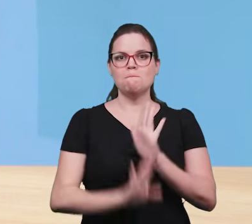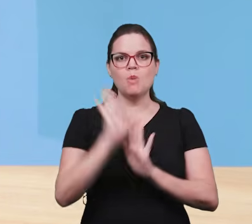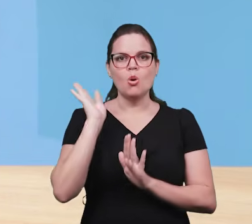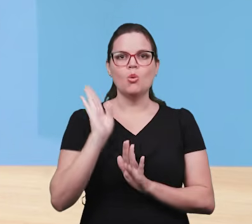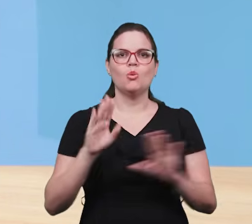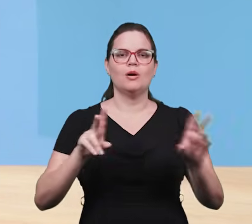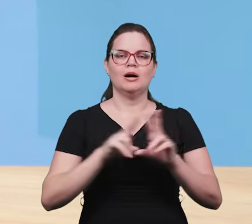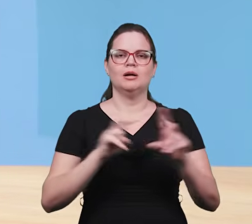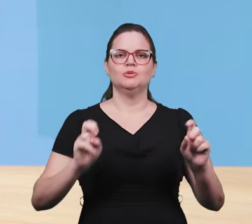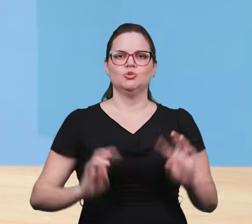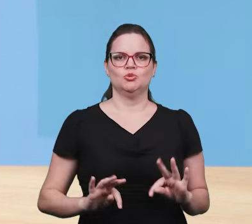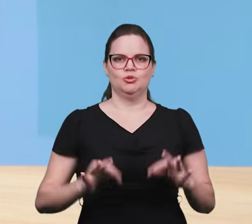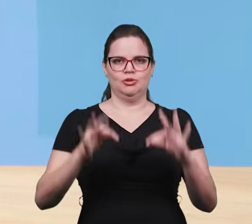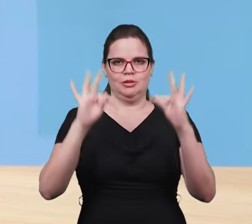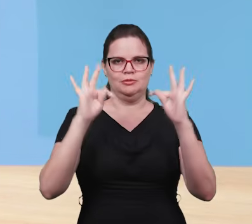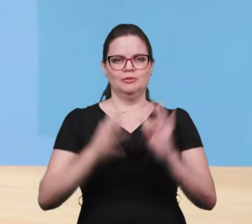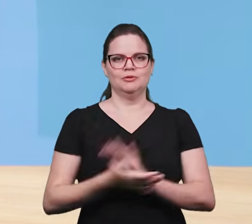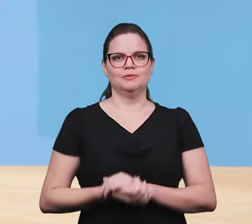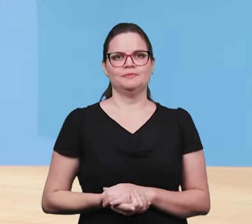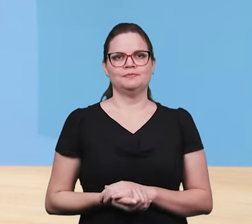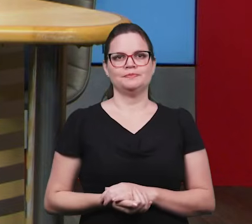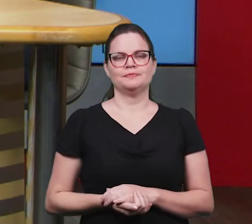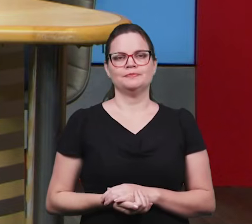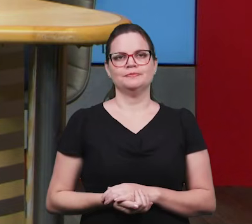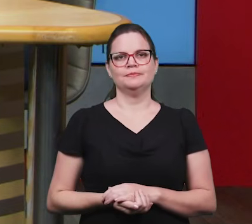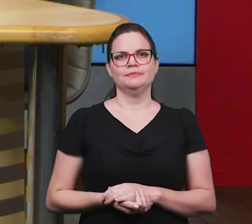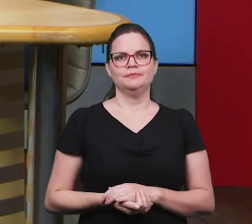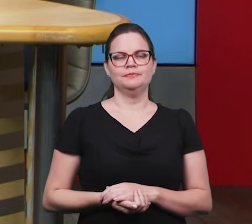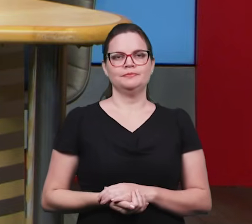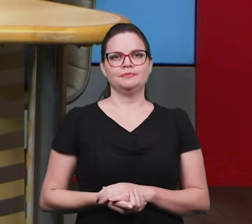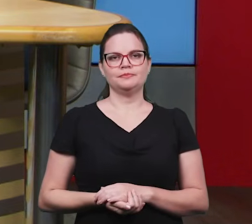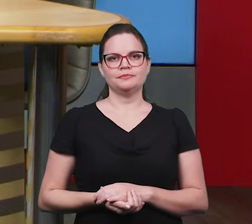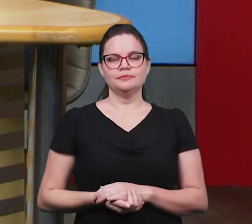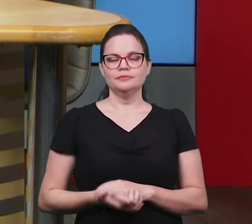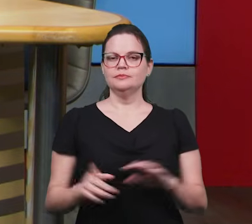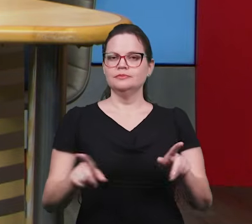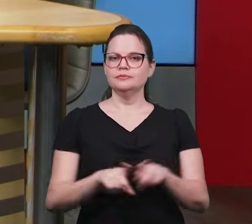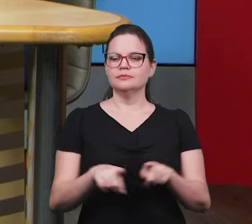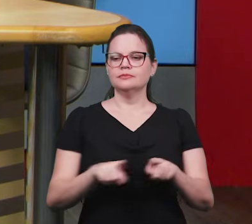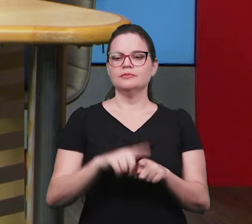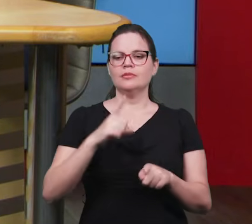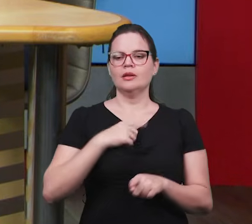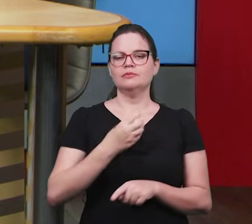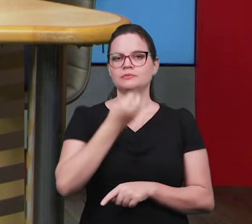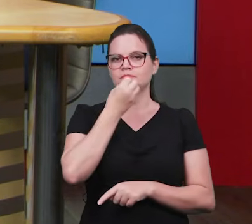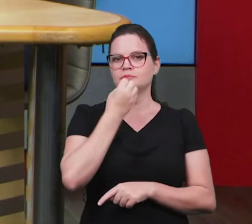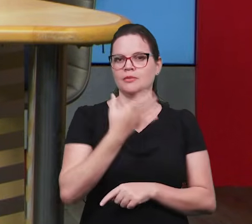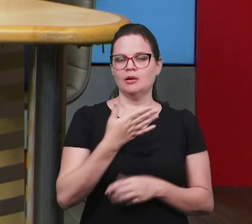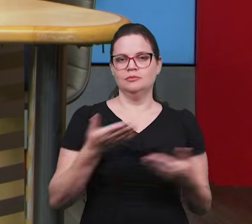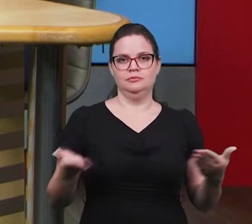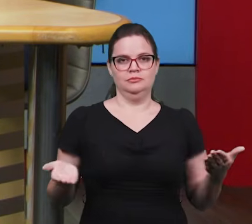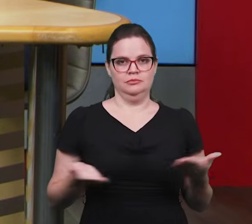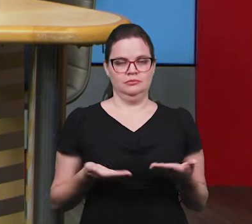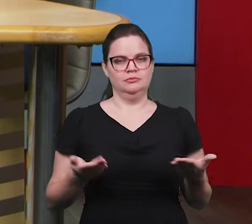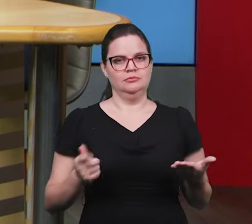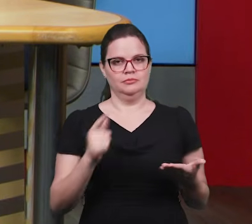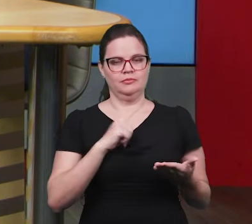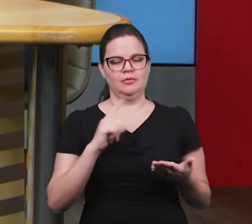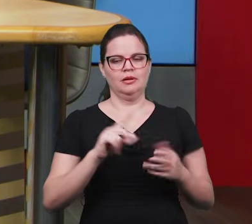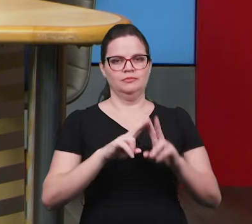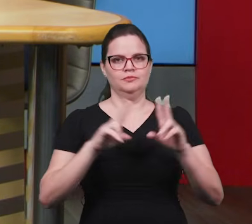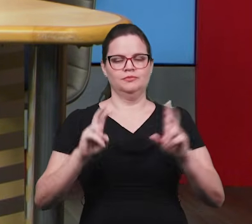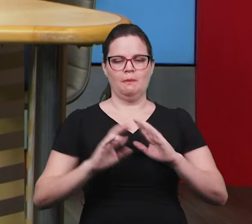nesses últimos anos aí na parte de tecnologia. E a parte boa, né, de toda essa evolução